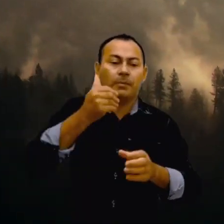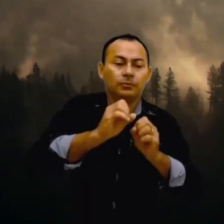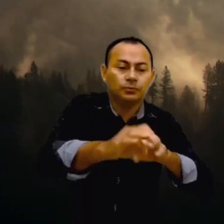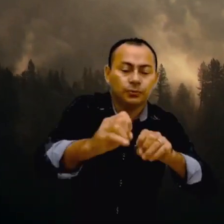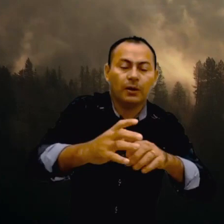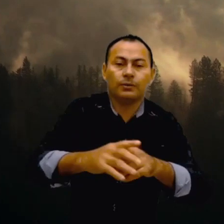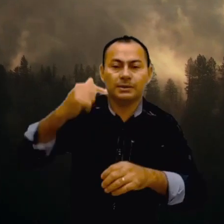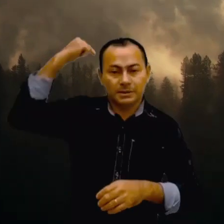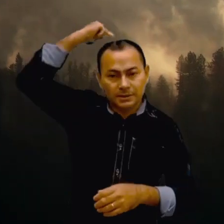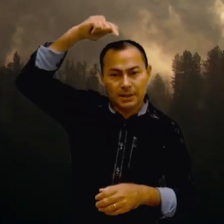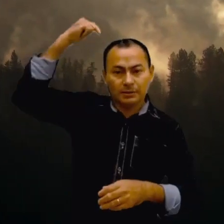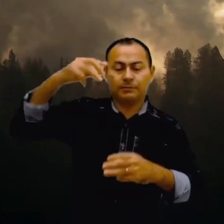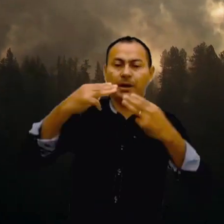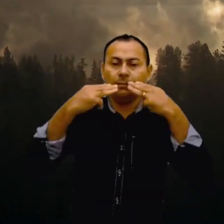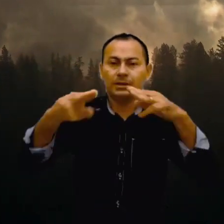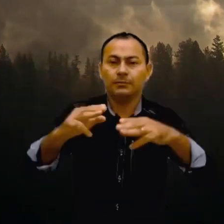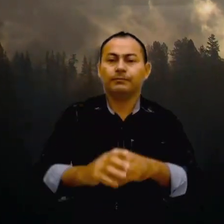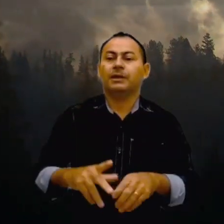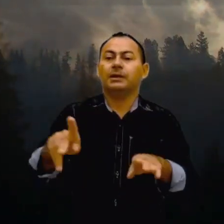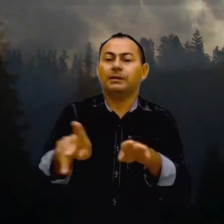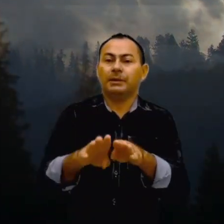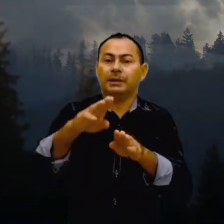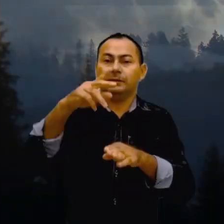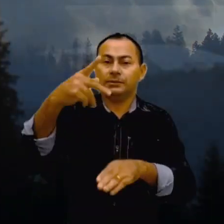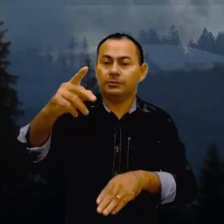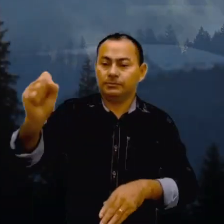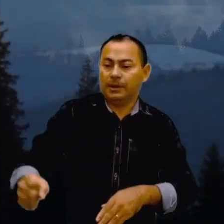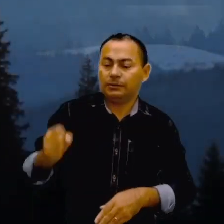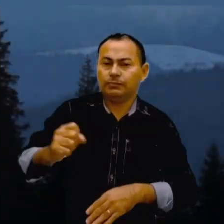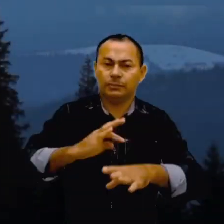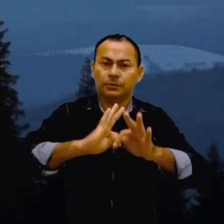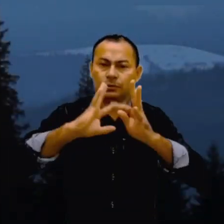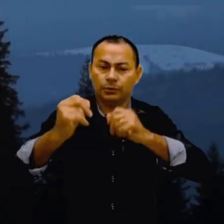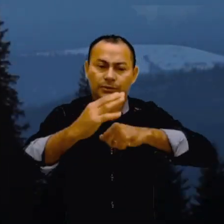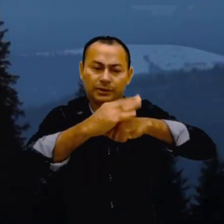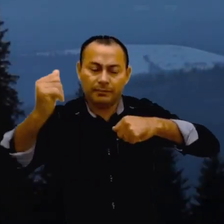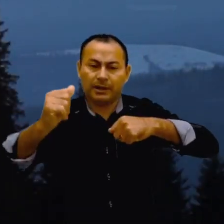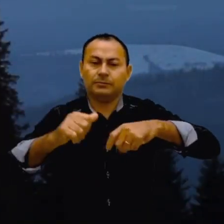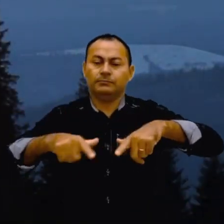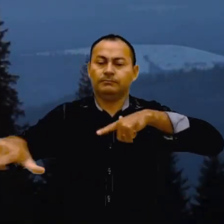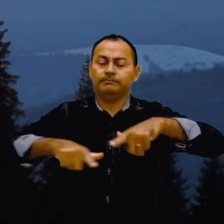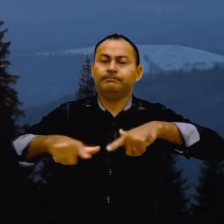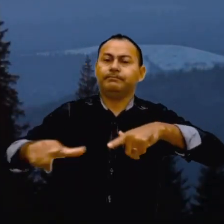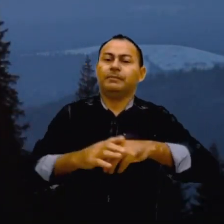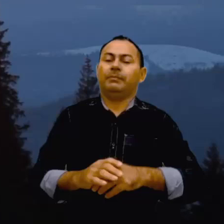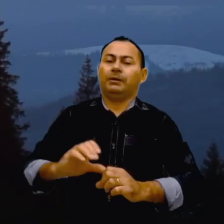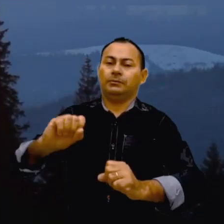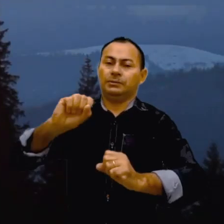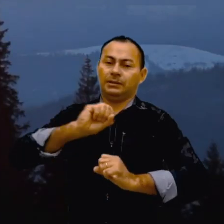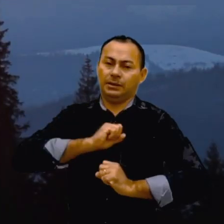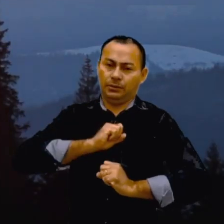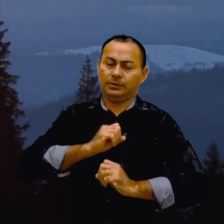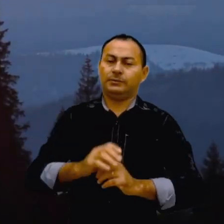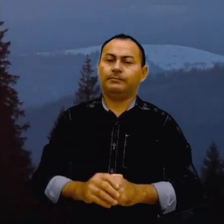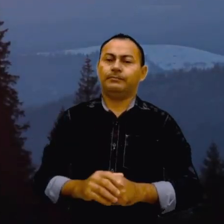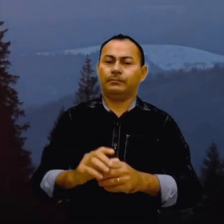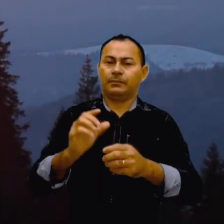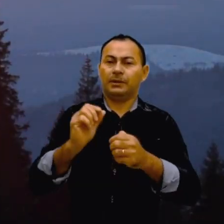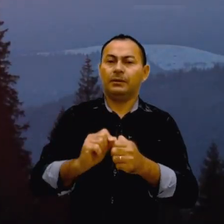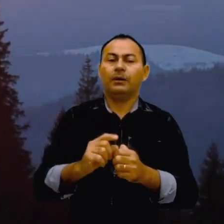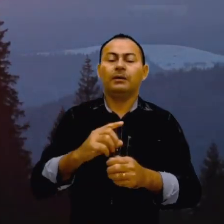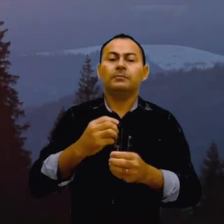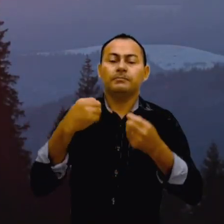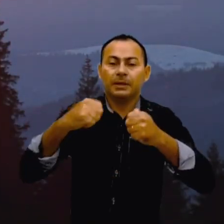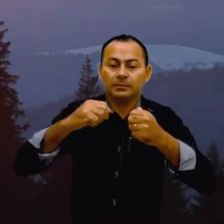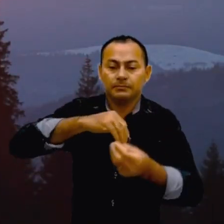ministério. E do seu pastor também. Se todos somos chamados para exercer o ministério e para o sacerdócio, então todos nós